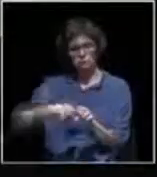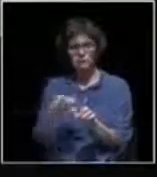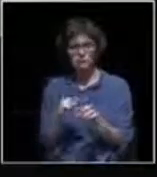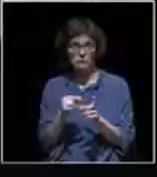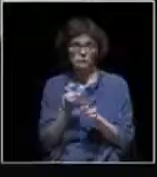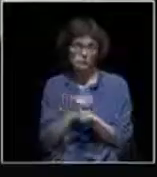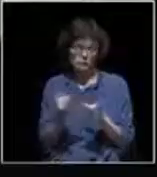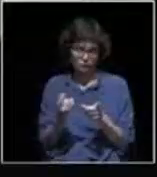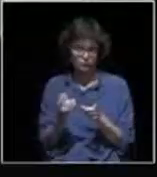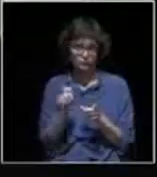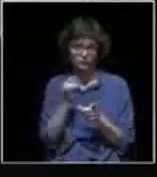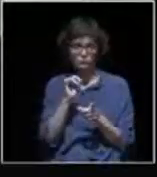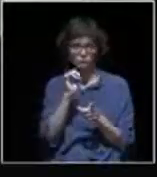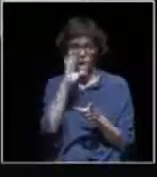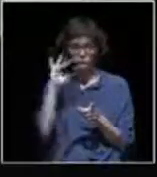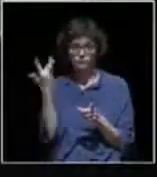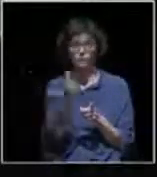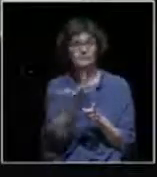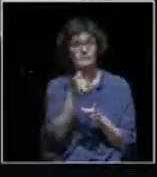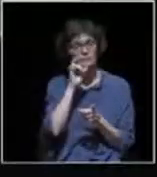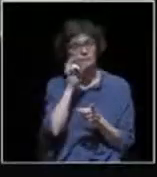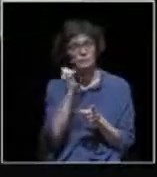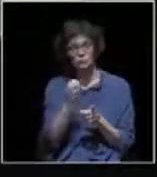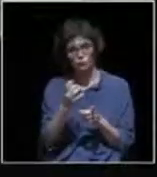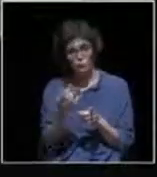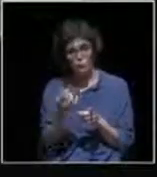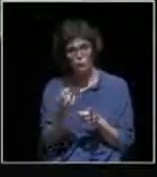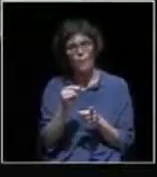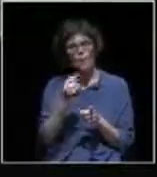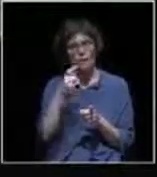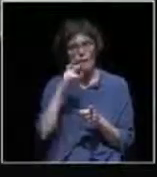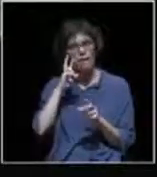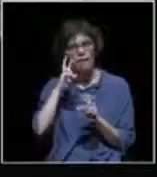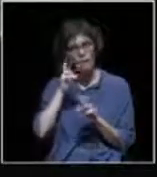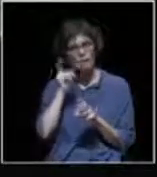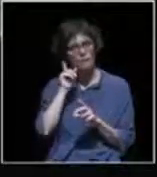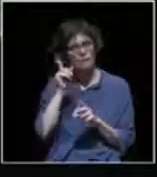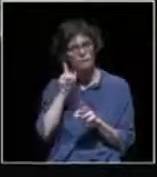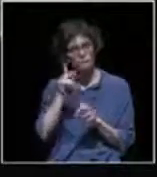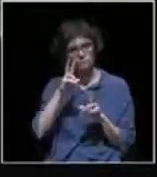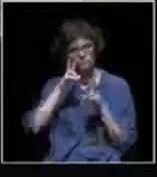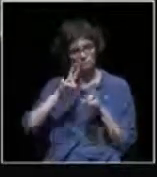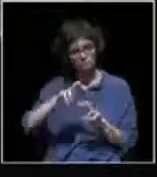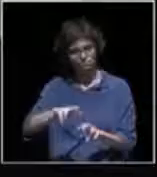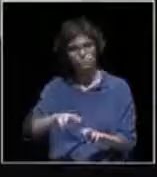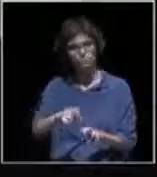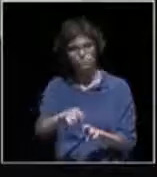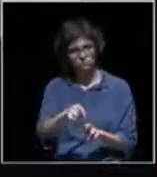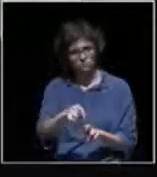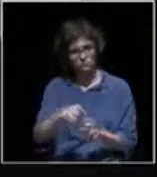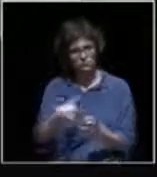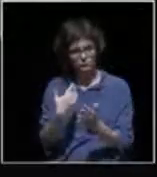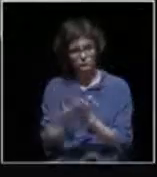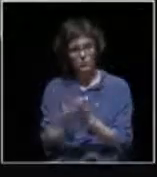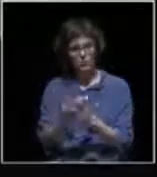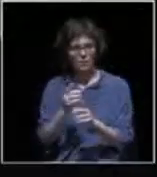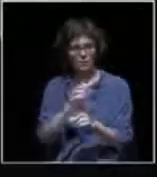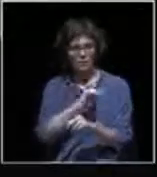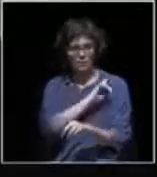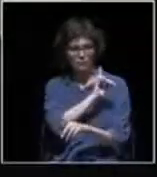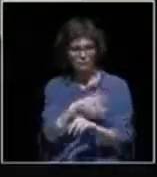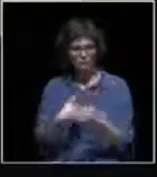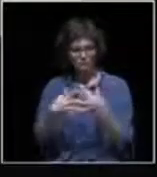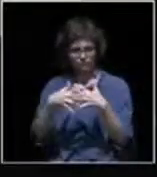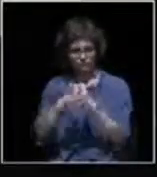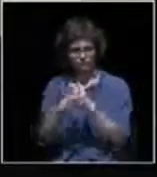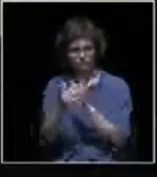natural e que requerem a atempada detecção das respectivas patologias, devendo ser atempadamente prevenidas através do seu reforço estrutural e